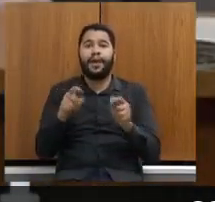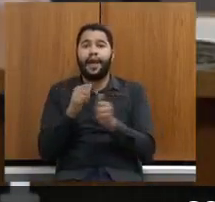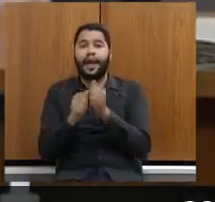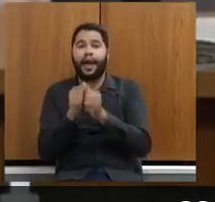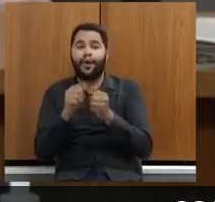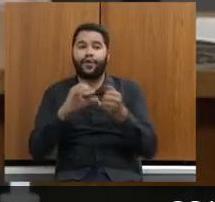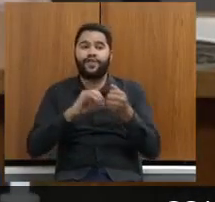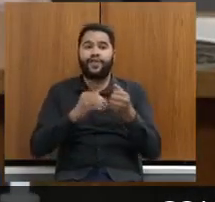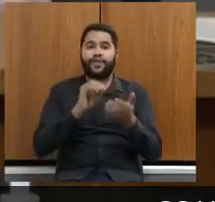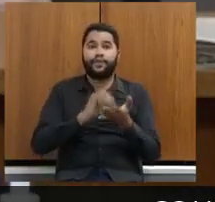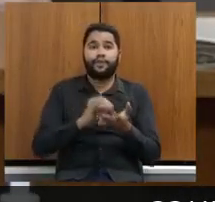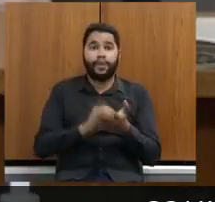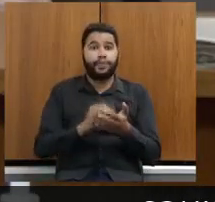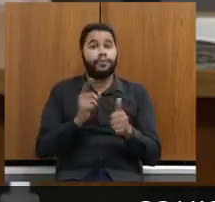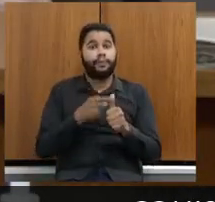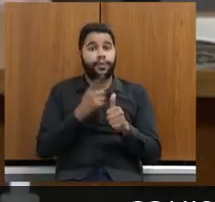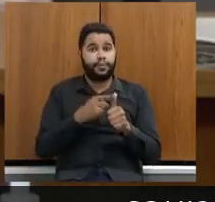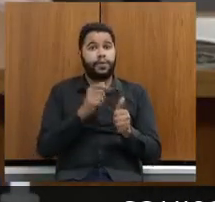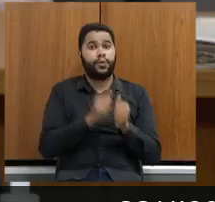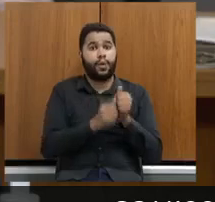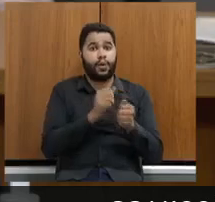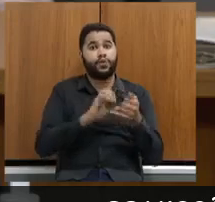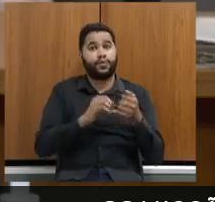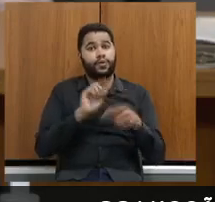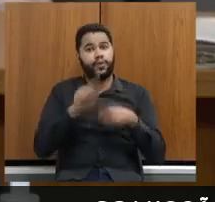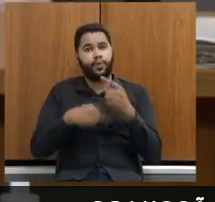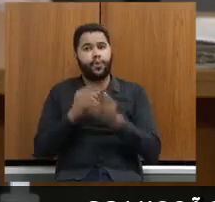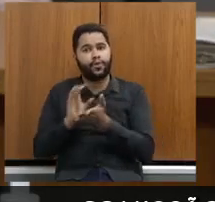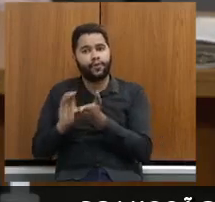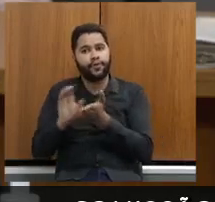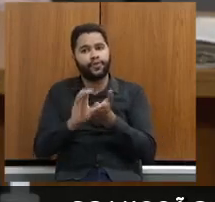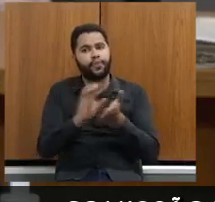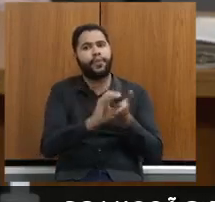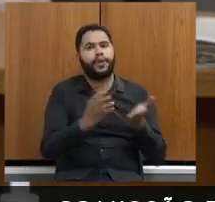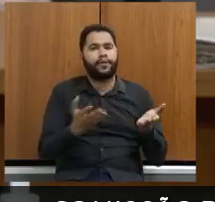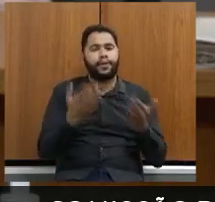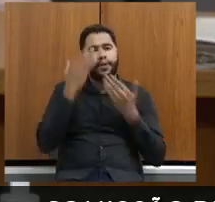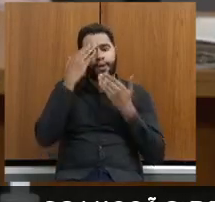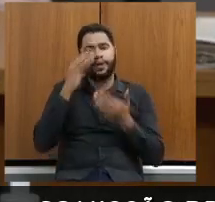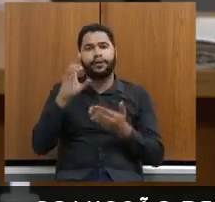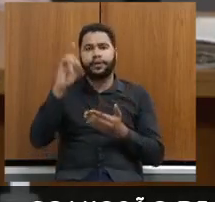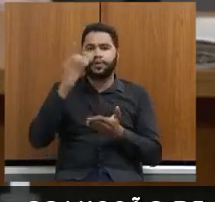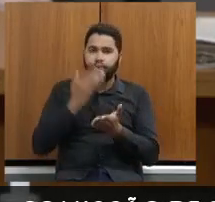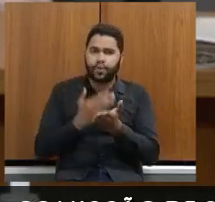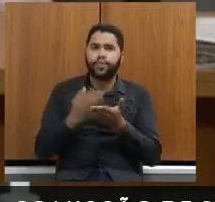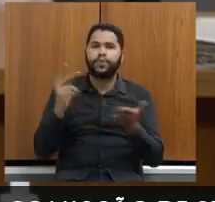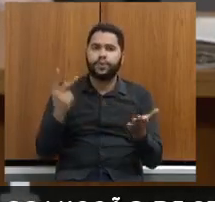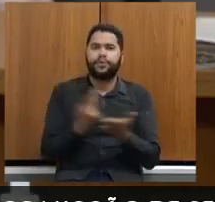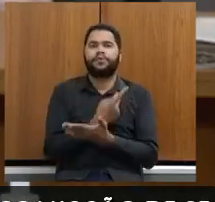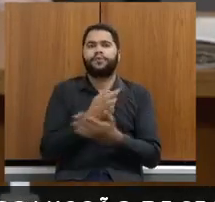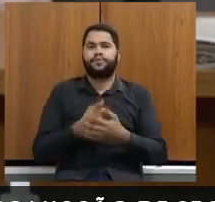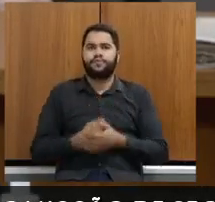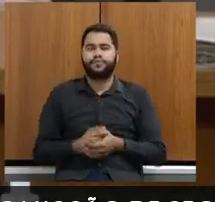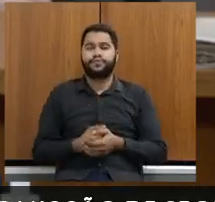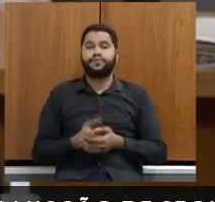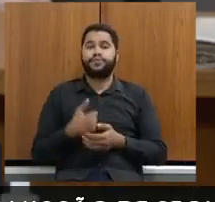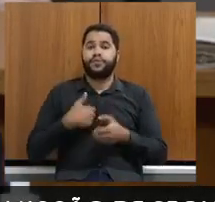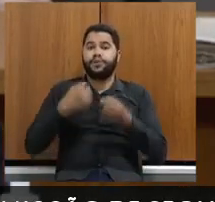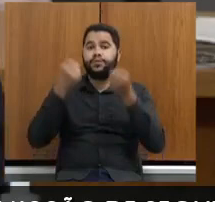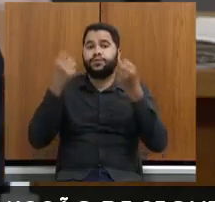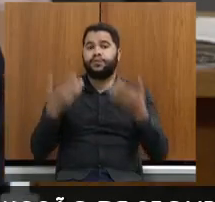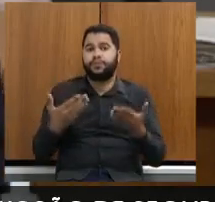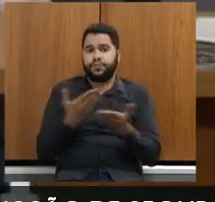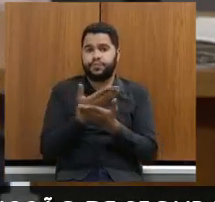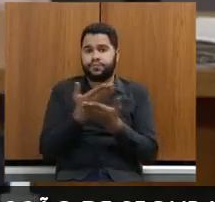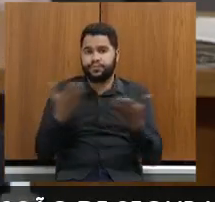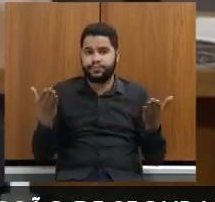casa eu preciso primeiro teu feijão para hoje para depois começar os investimentos isso Graças a Deus está começando a acontecer e eu falo isso né